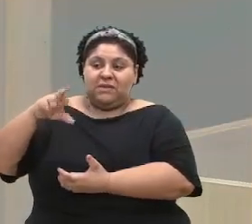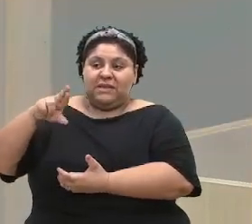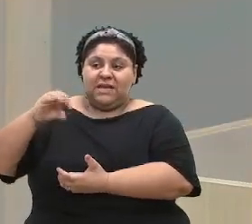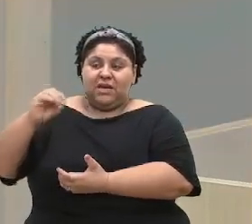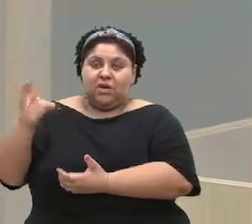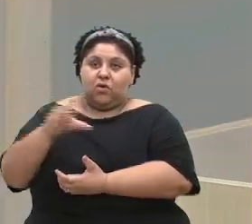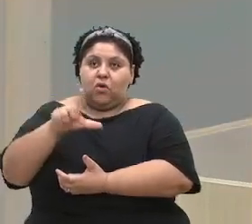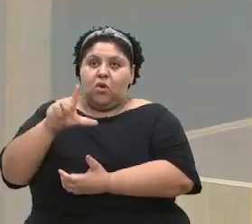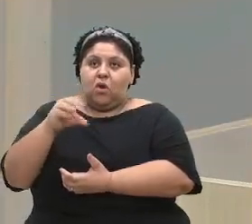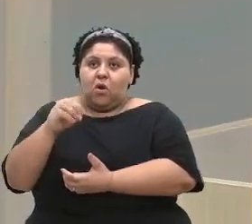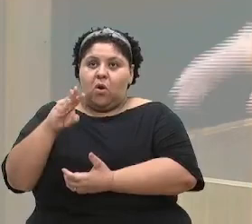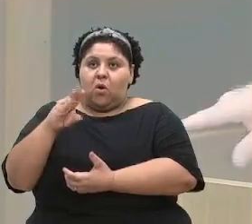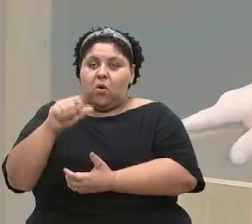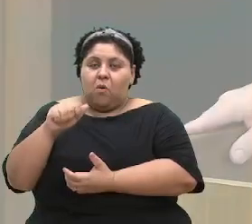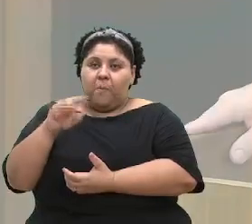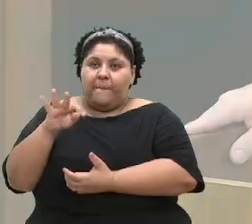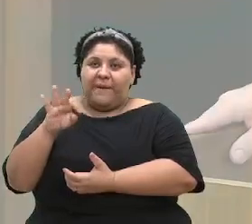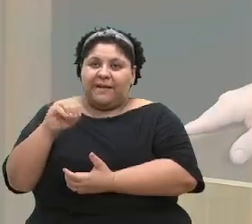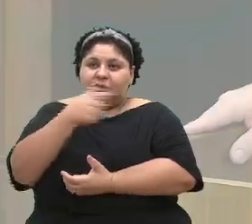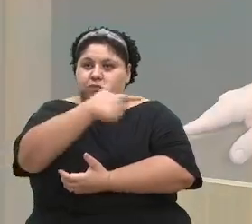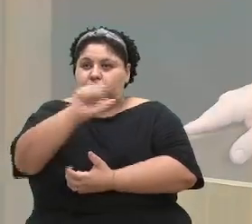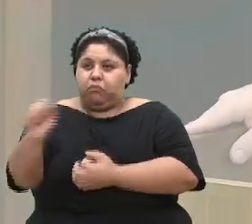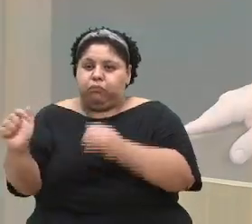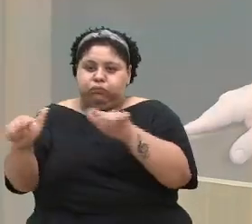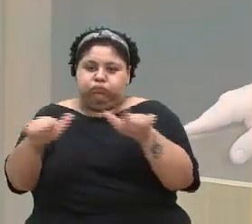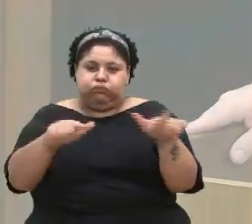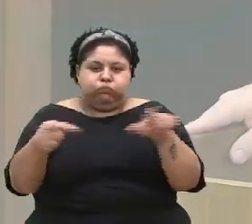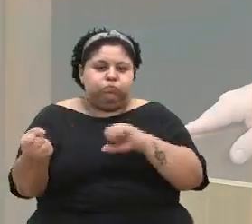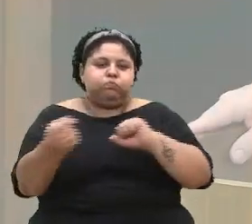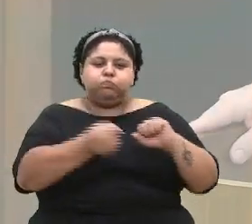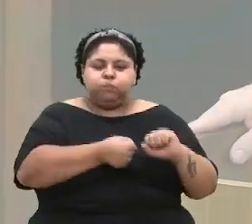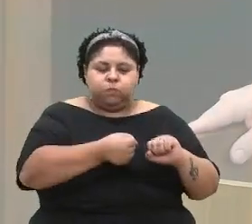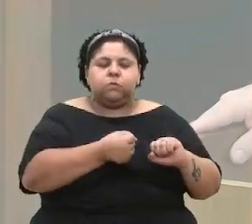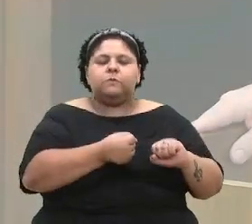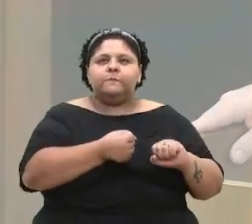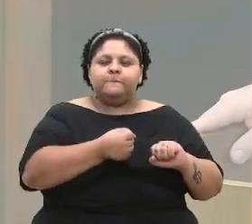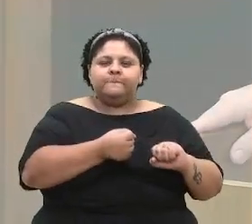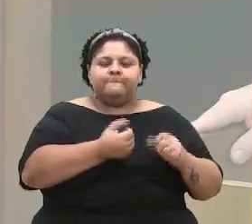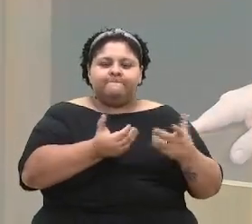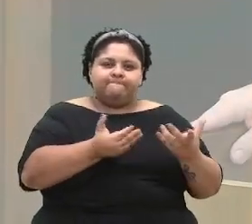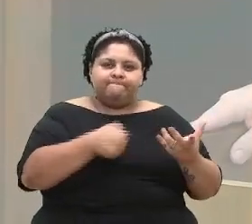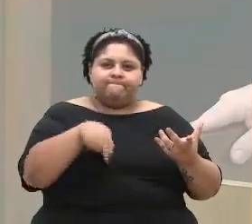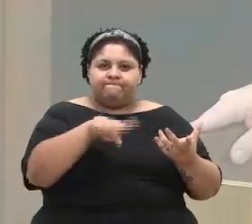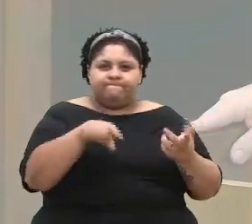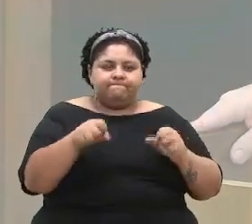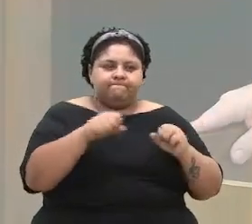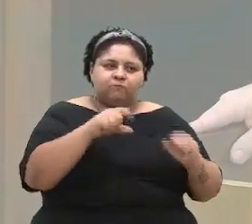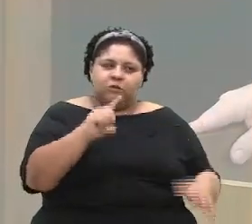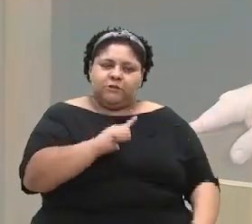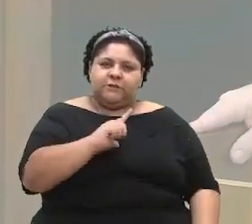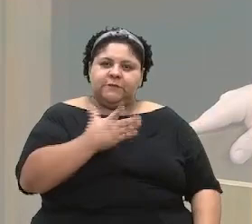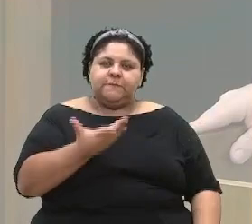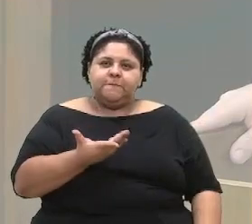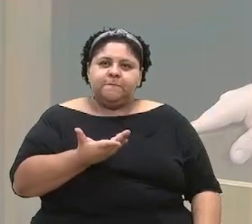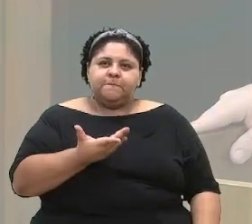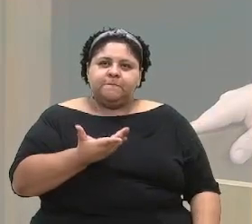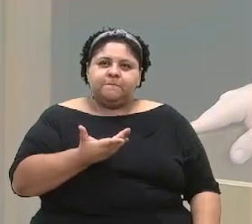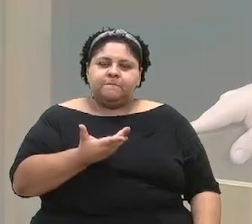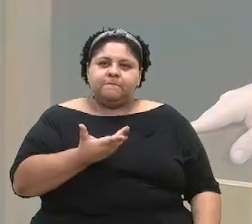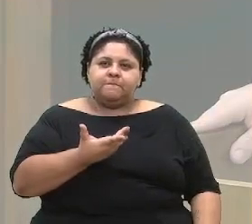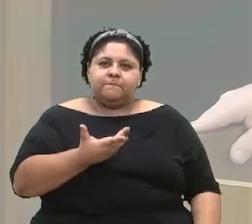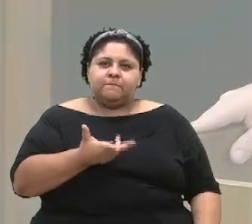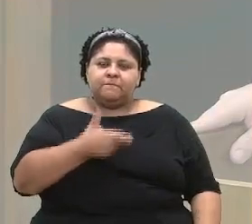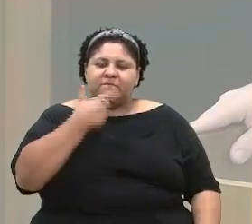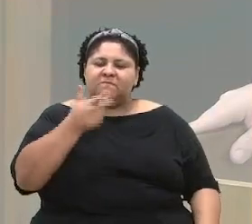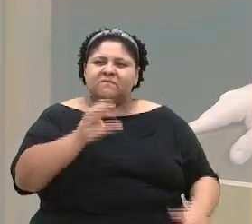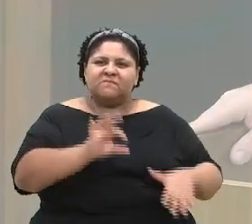né, outras áreas públicas assim que a gente pode ter este cuidado. Declaração de líder,